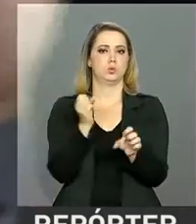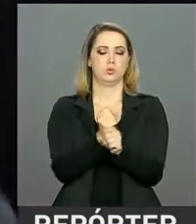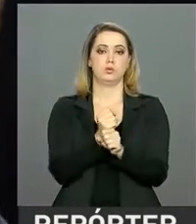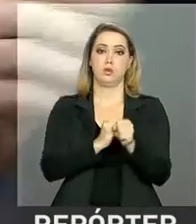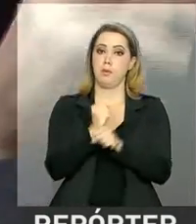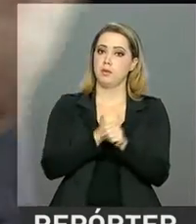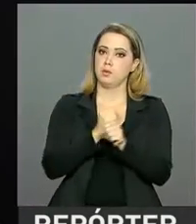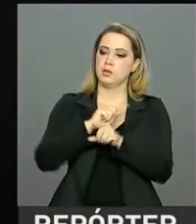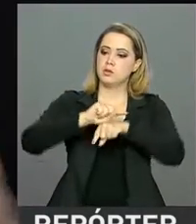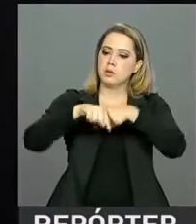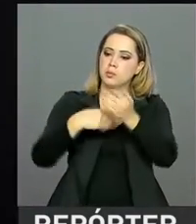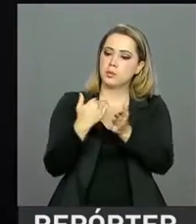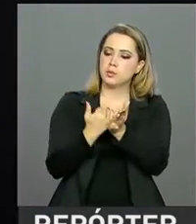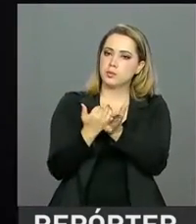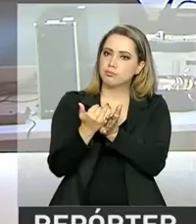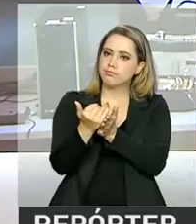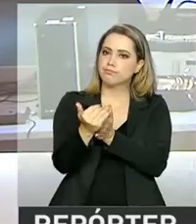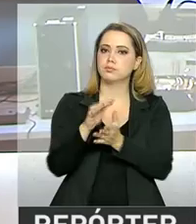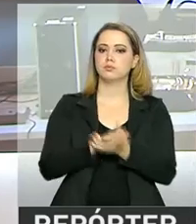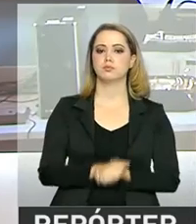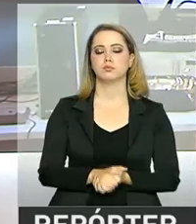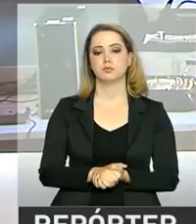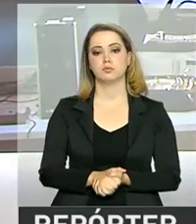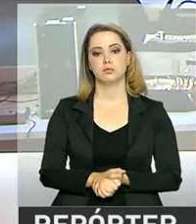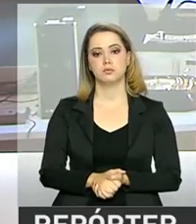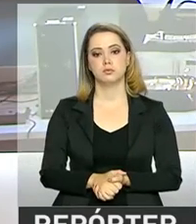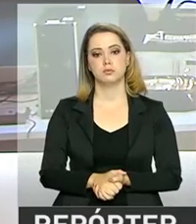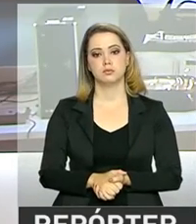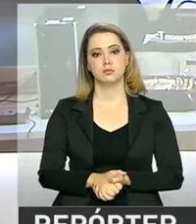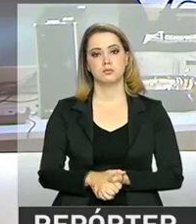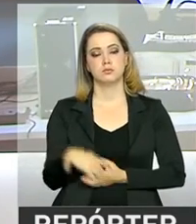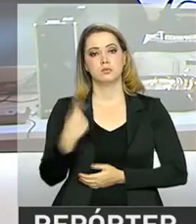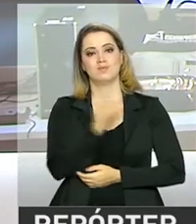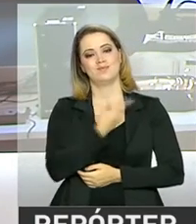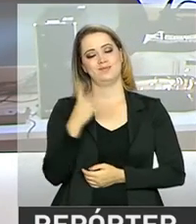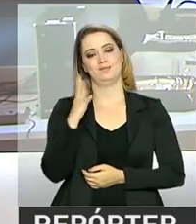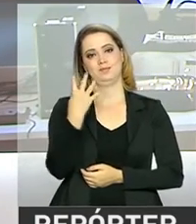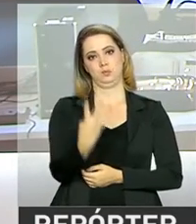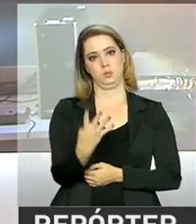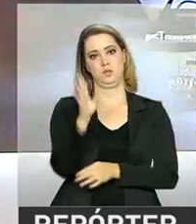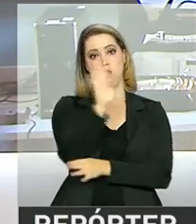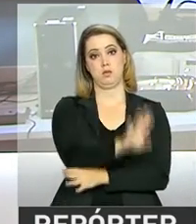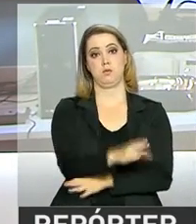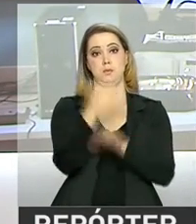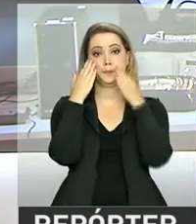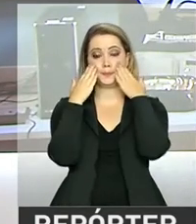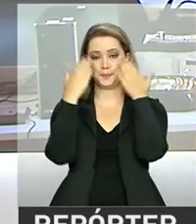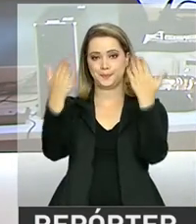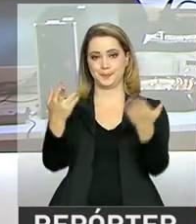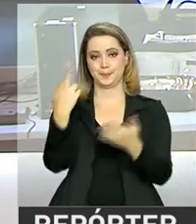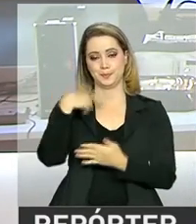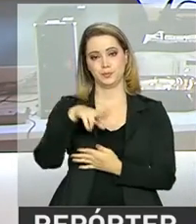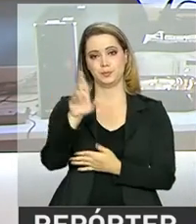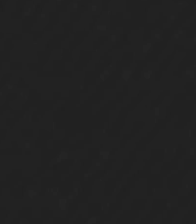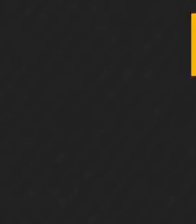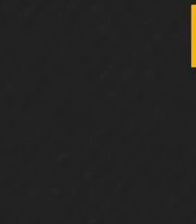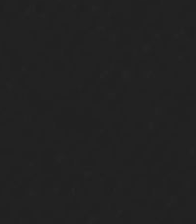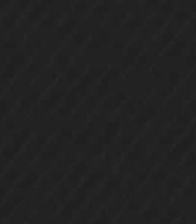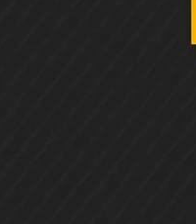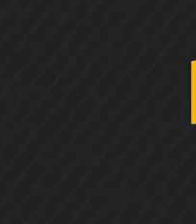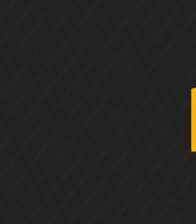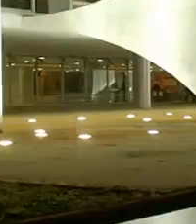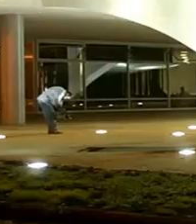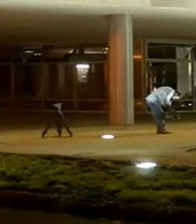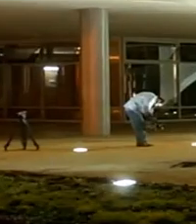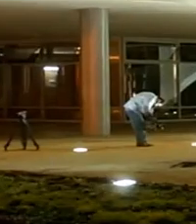depois para manter o programa para andar nós voltamos às quatro da tarde na próxima edição do repórter nbr